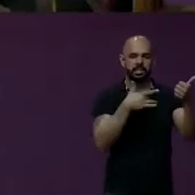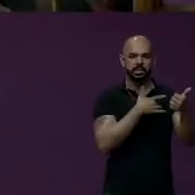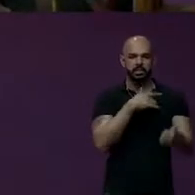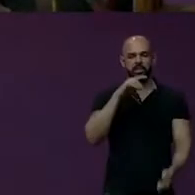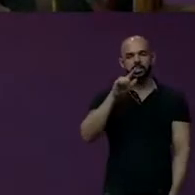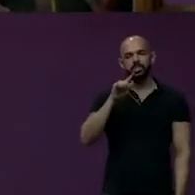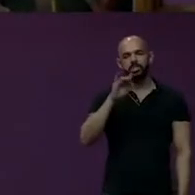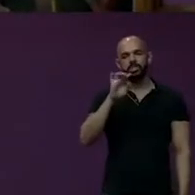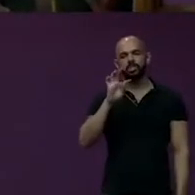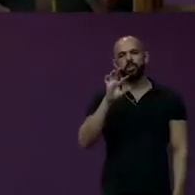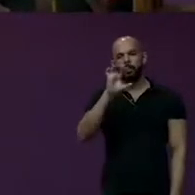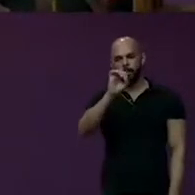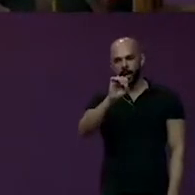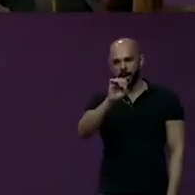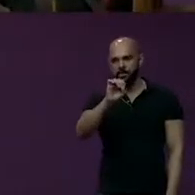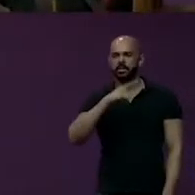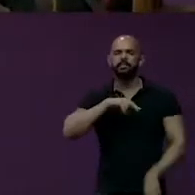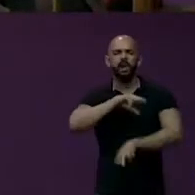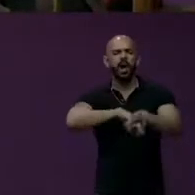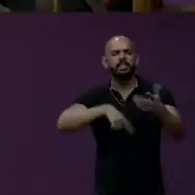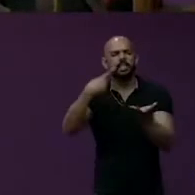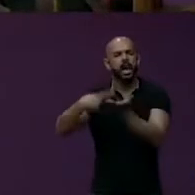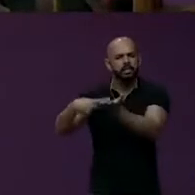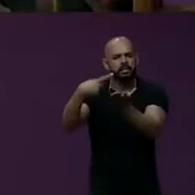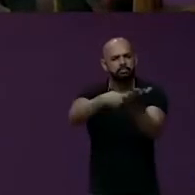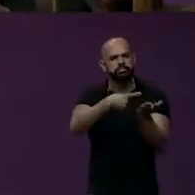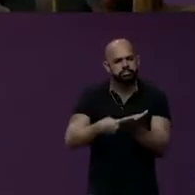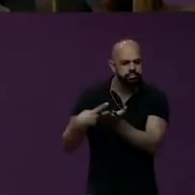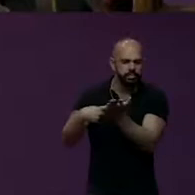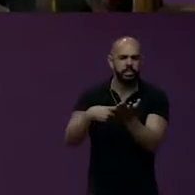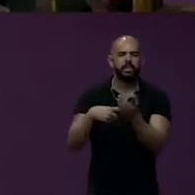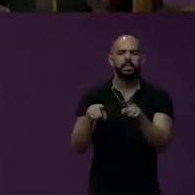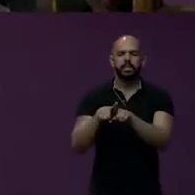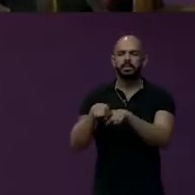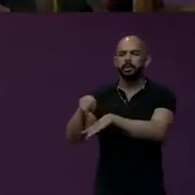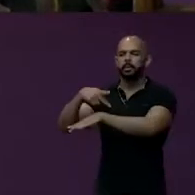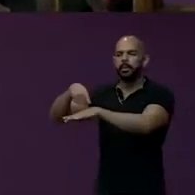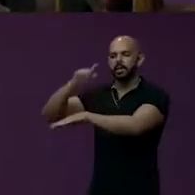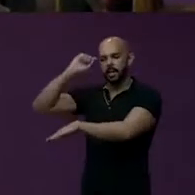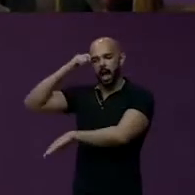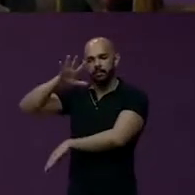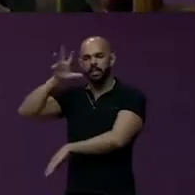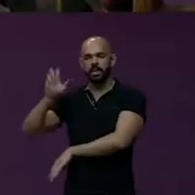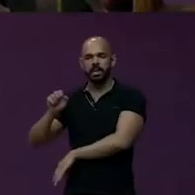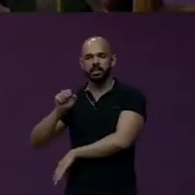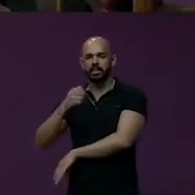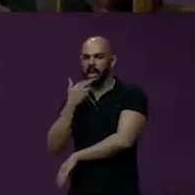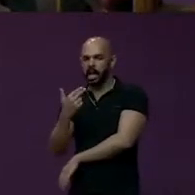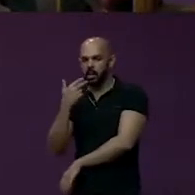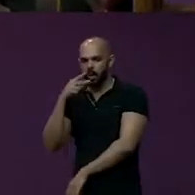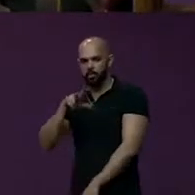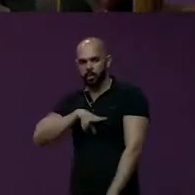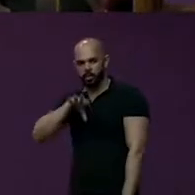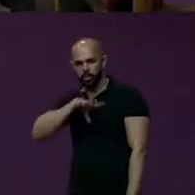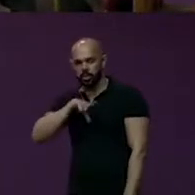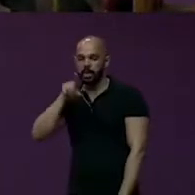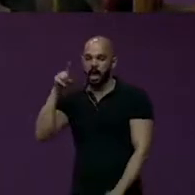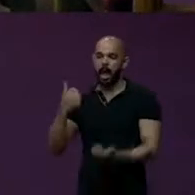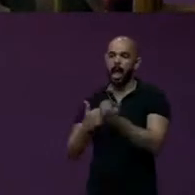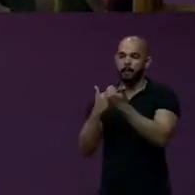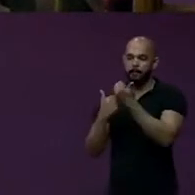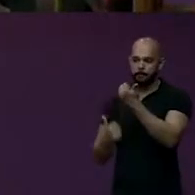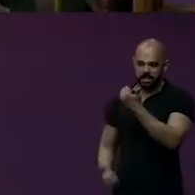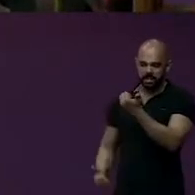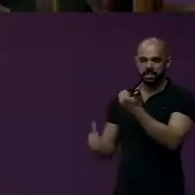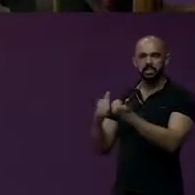Gilberto Ock, em várias agendas bilaterais, né, e também com os países africanos de língua portuguesa. E a ministra da Saúde